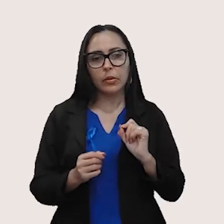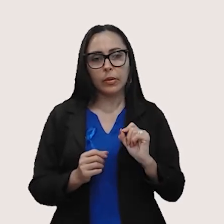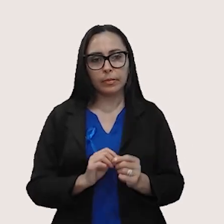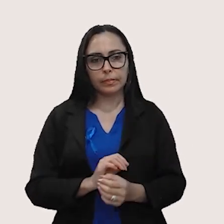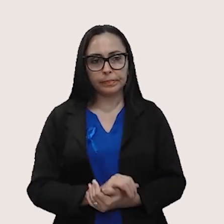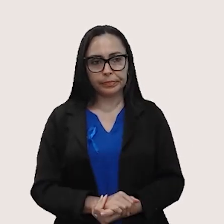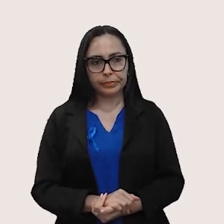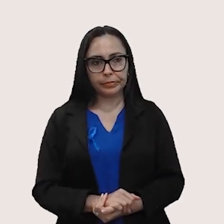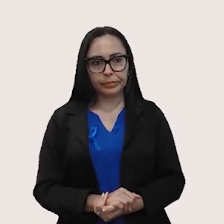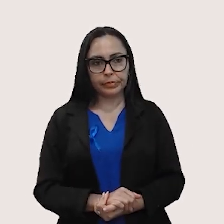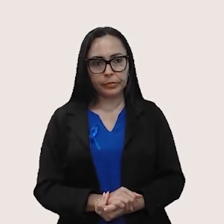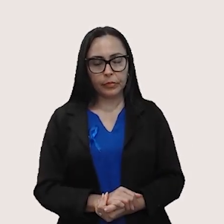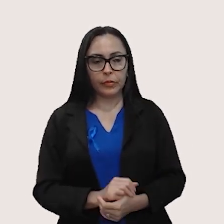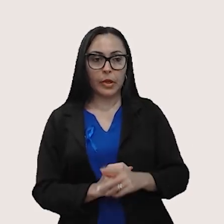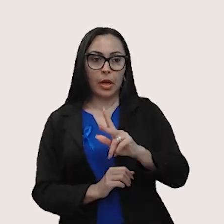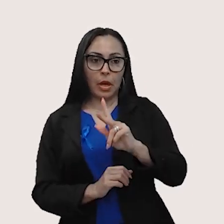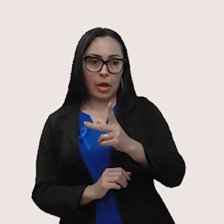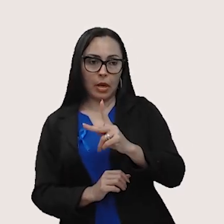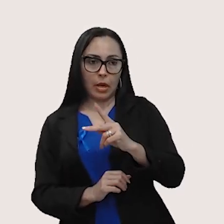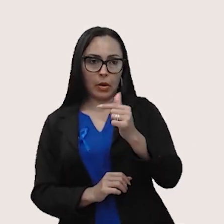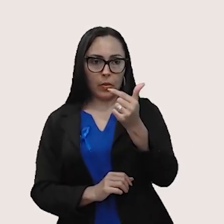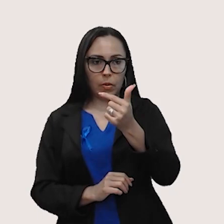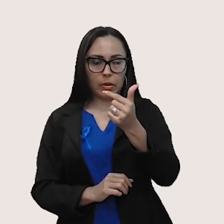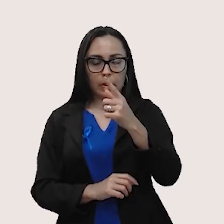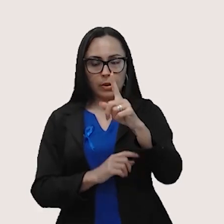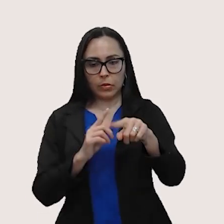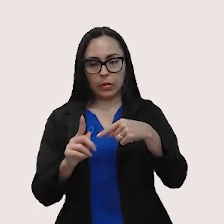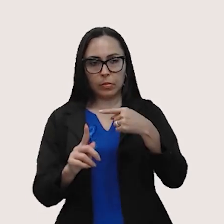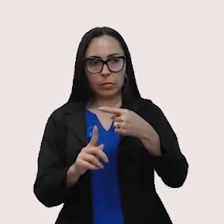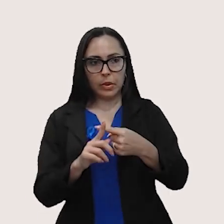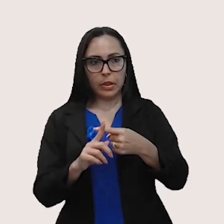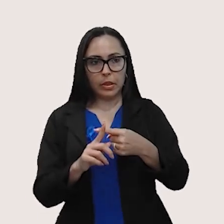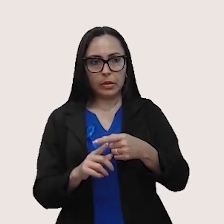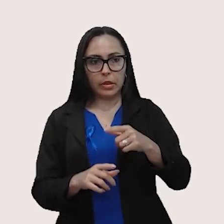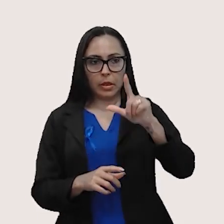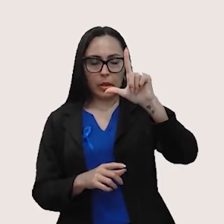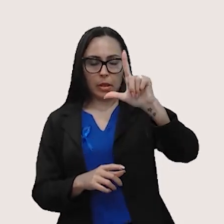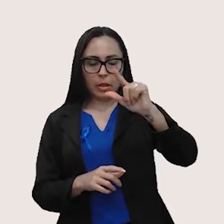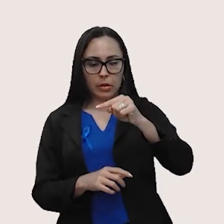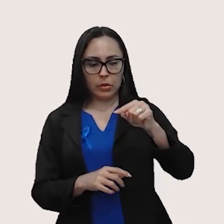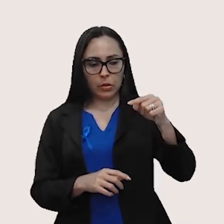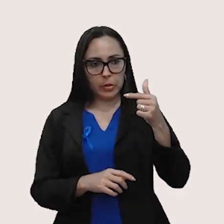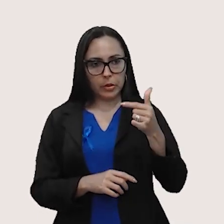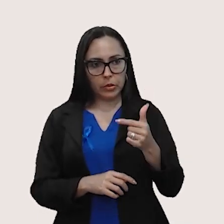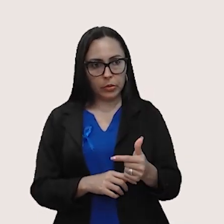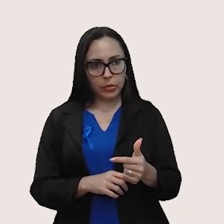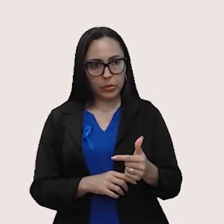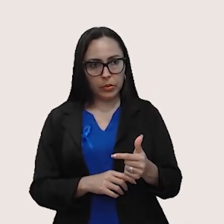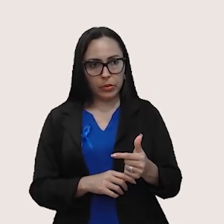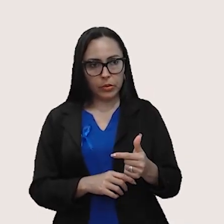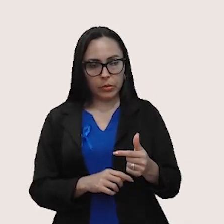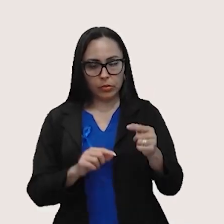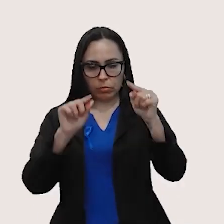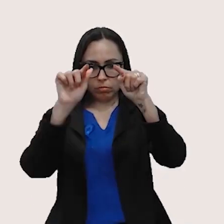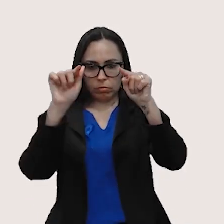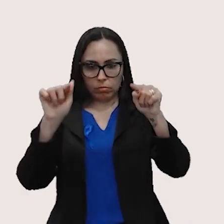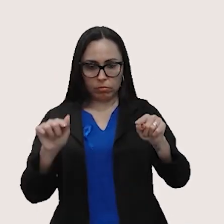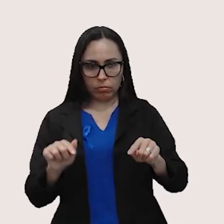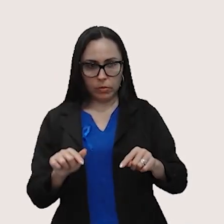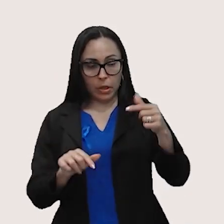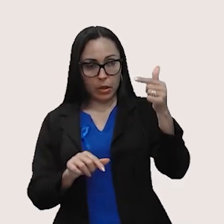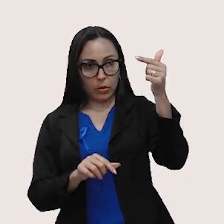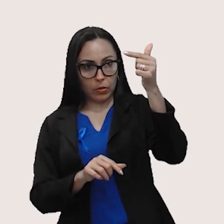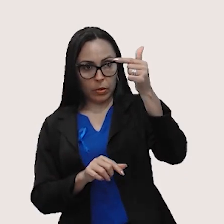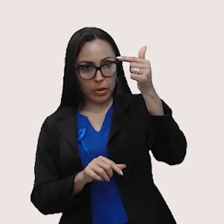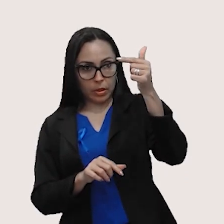H ao quadrado mais L sobre 2 ao quadrado, isso